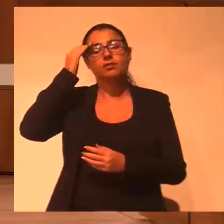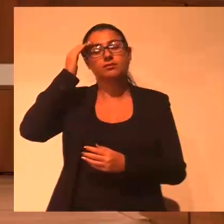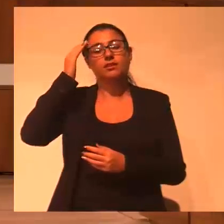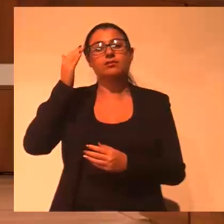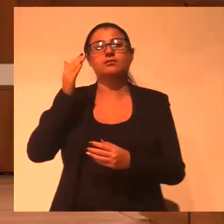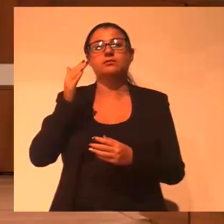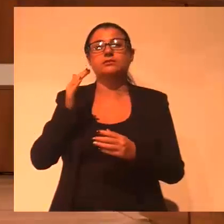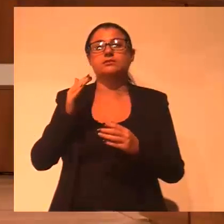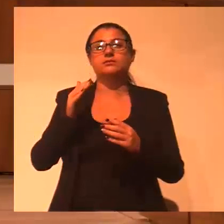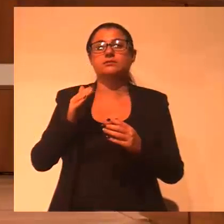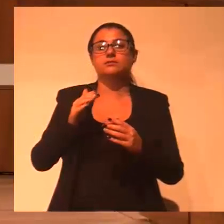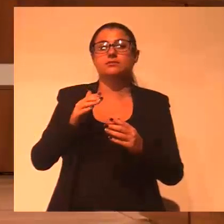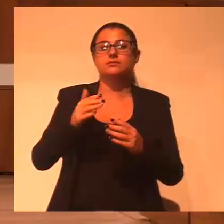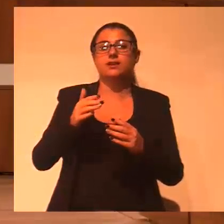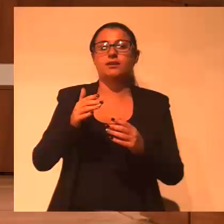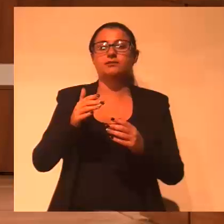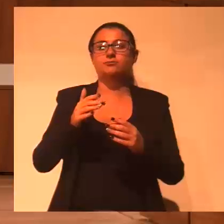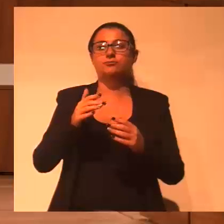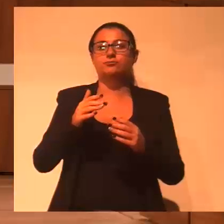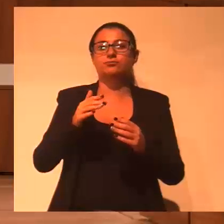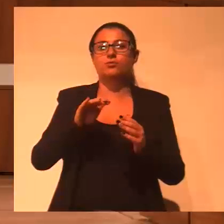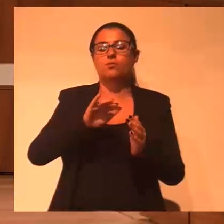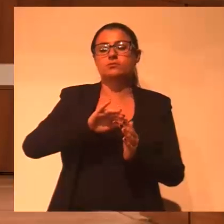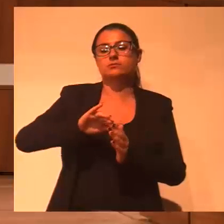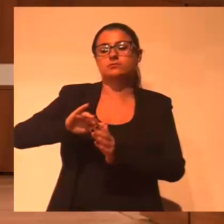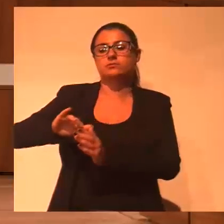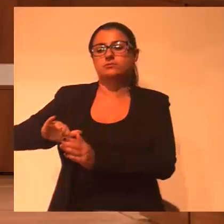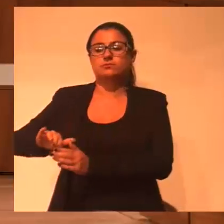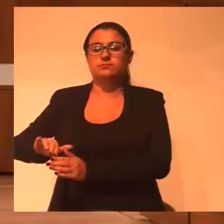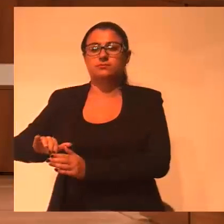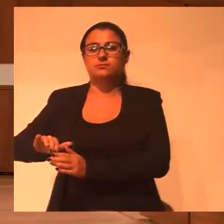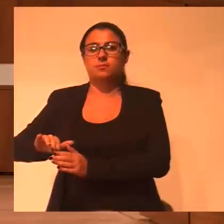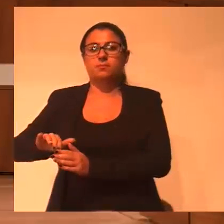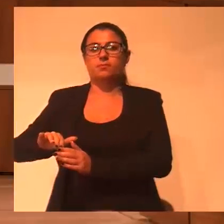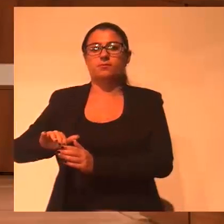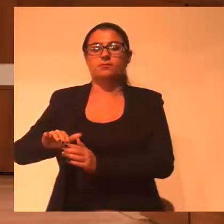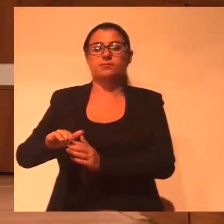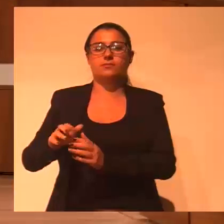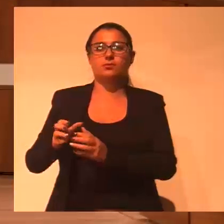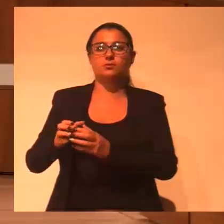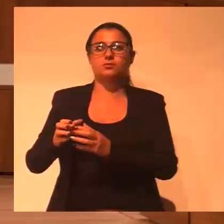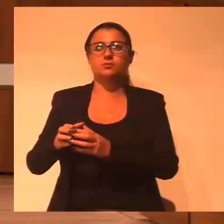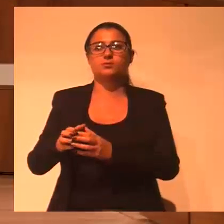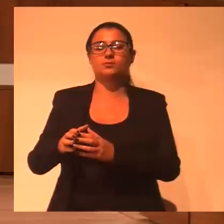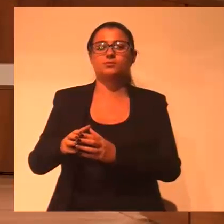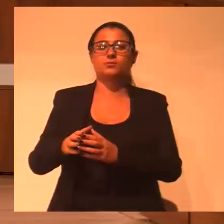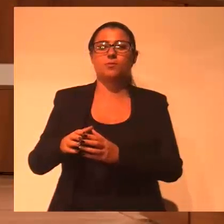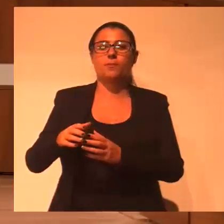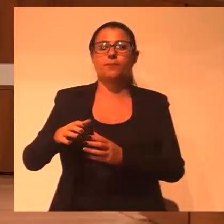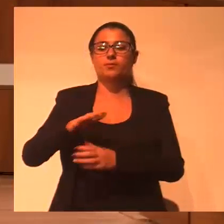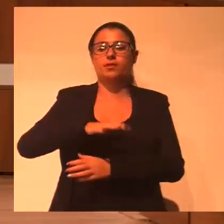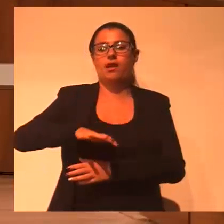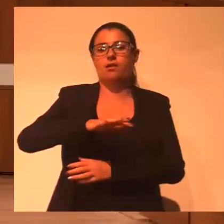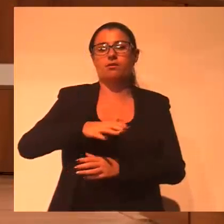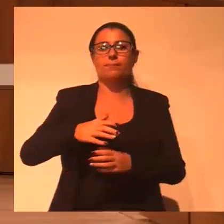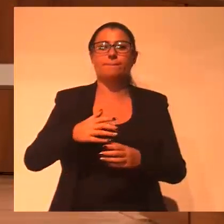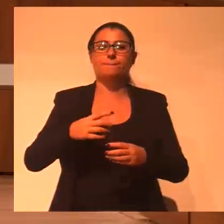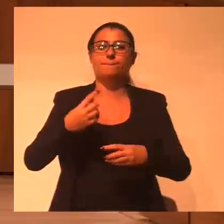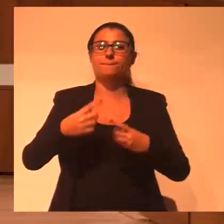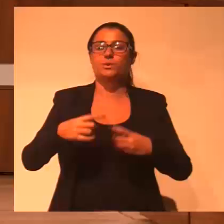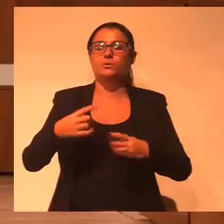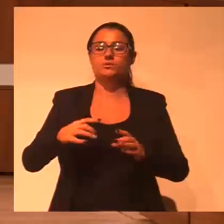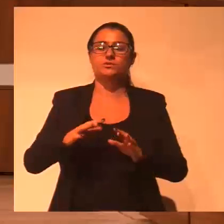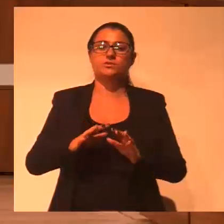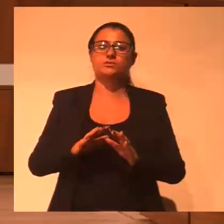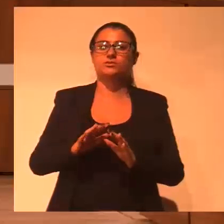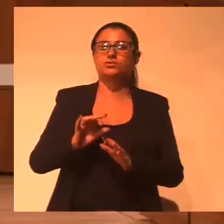dessa imparcialidade que a senhora gostaria de dar a todo o processo. É só o meu parecer sobre o assunto. Como